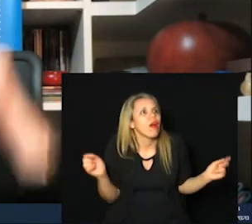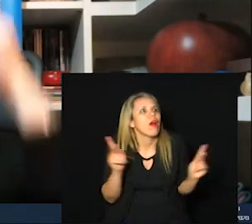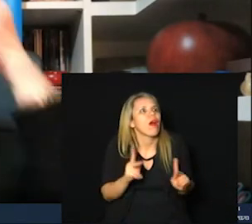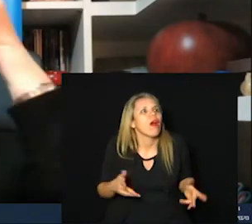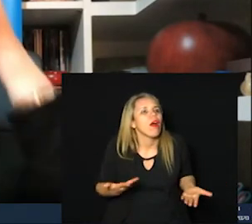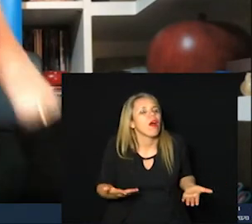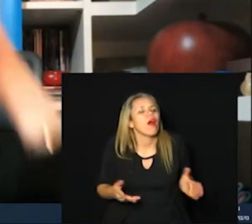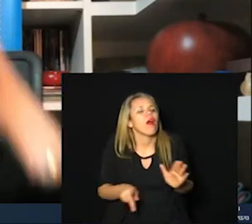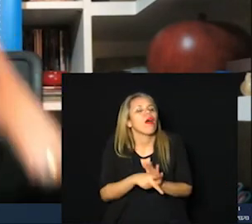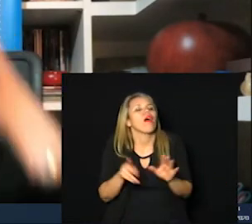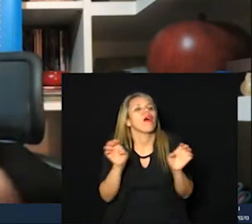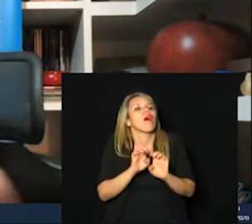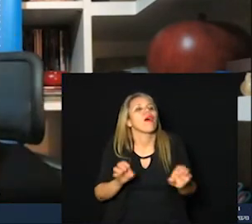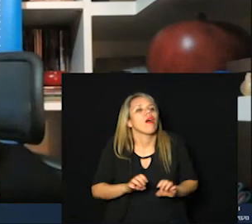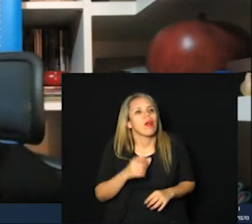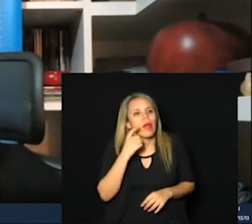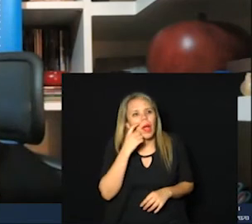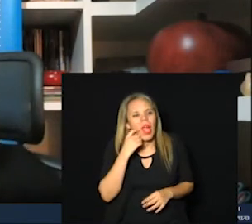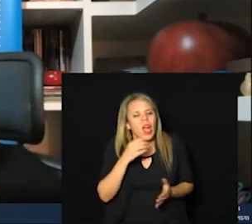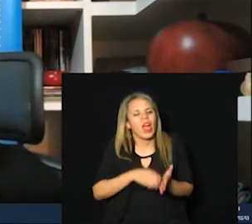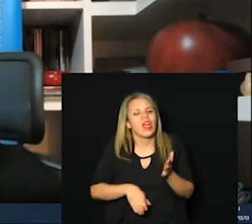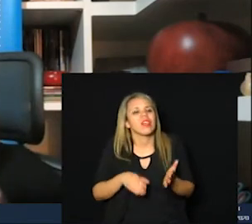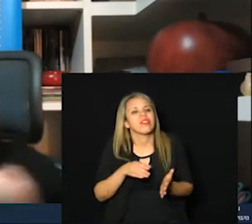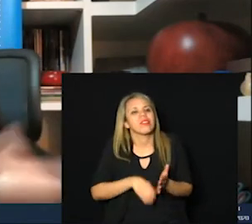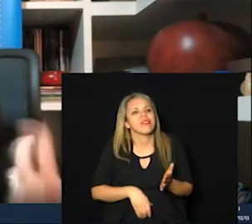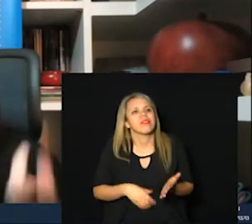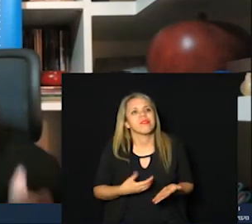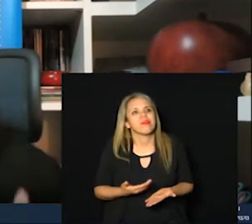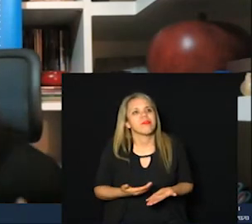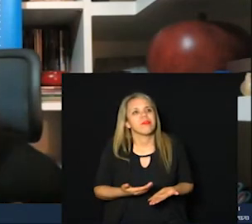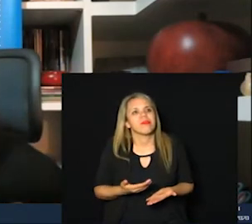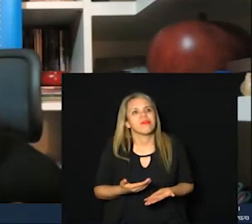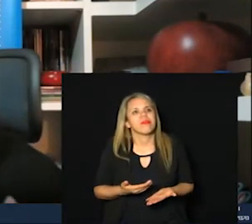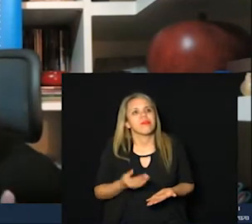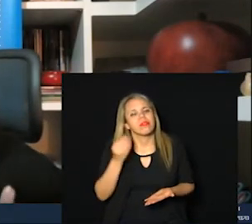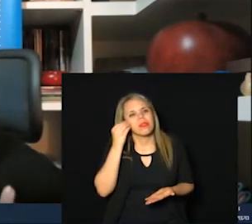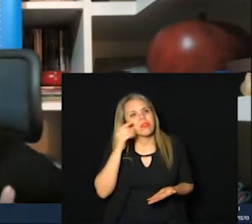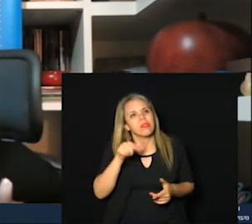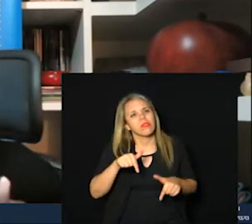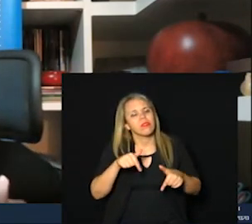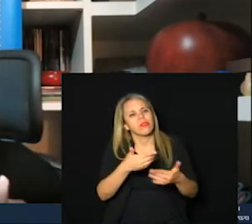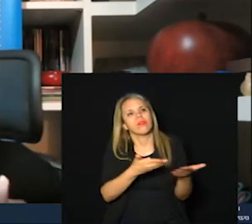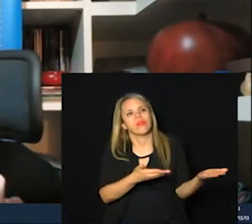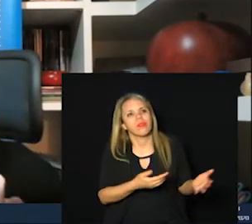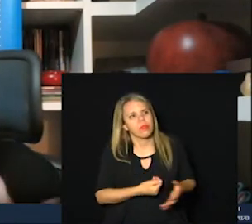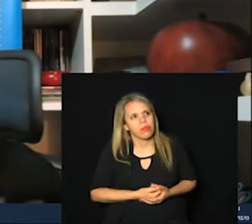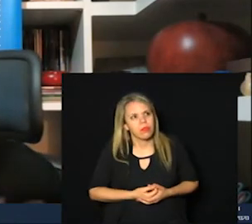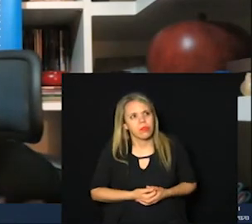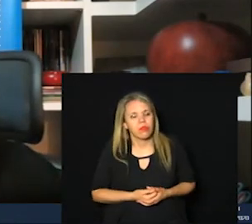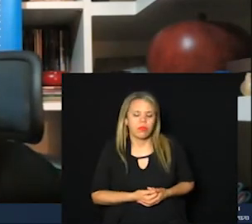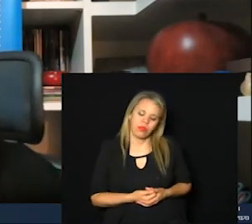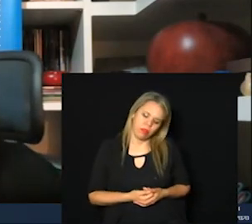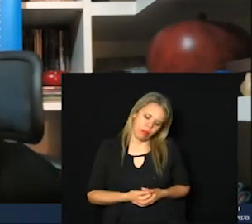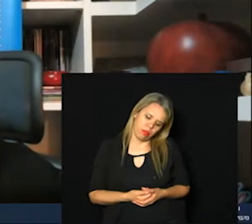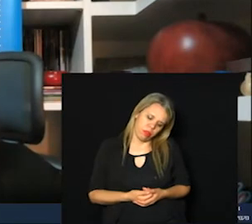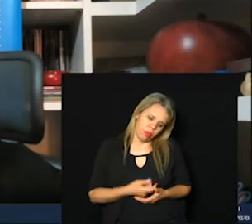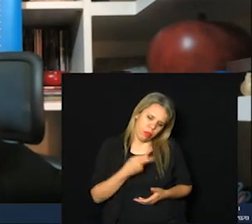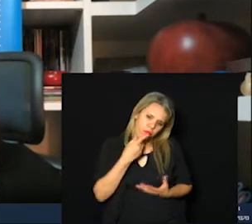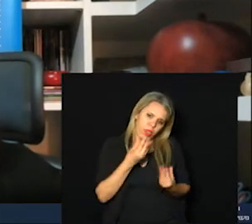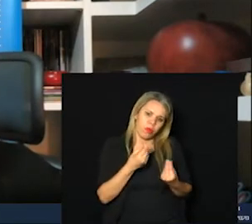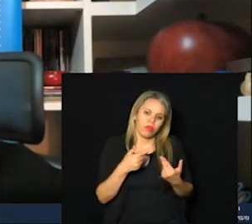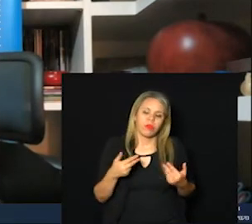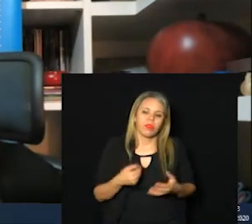própria estruturação dos capítulos, né? Teste suas atitudes. Eu falei muito sobre